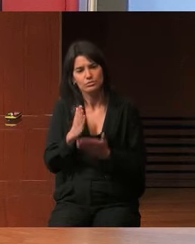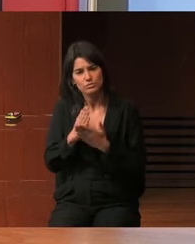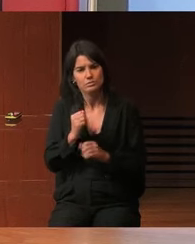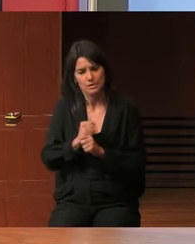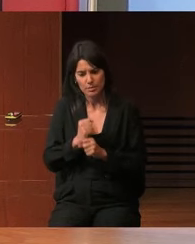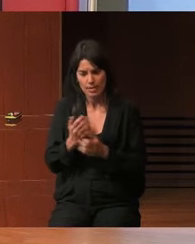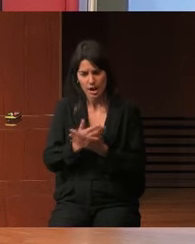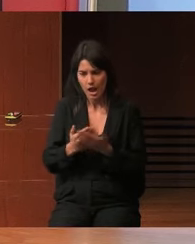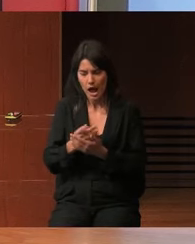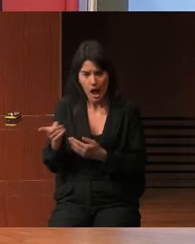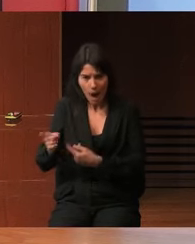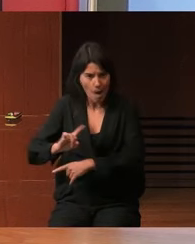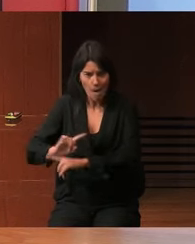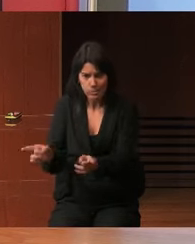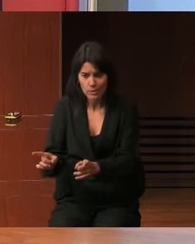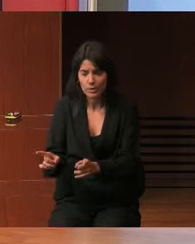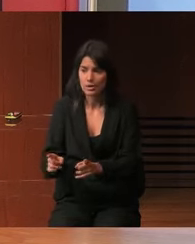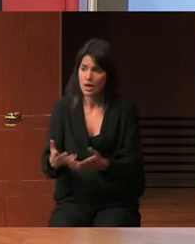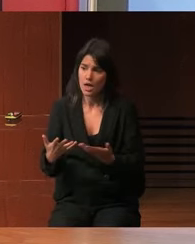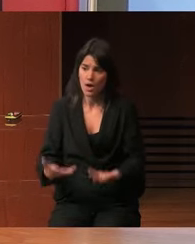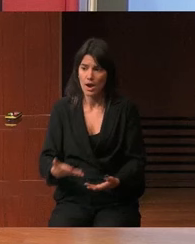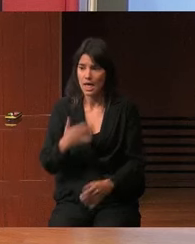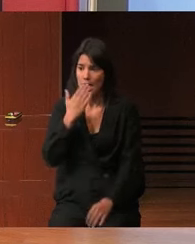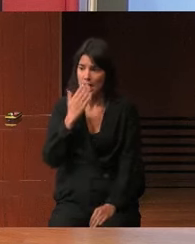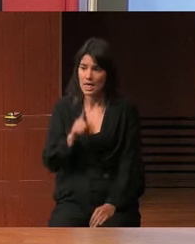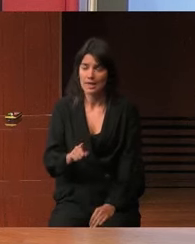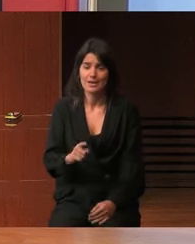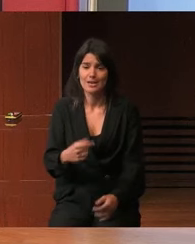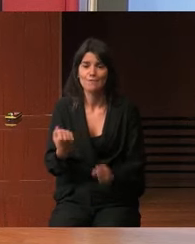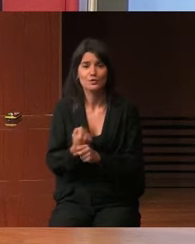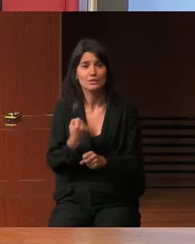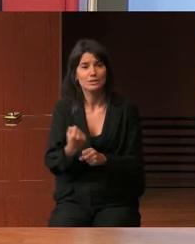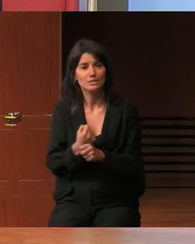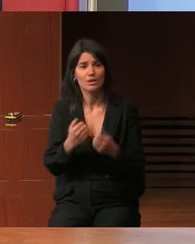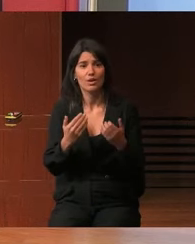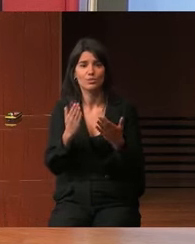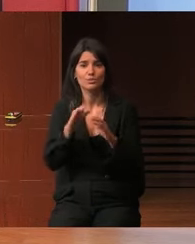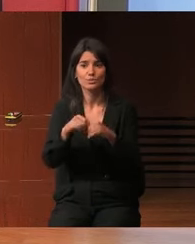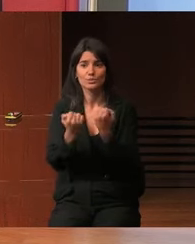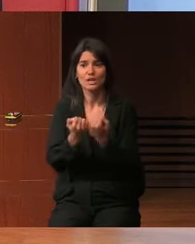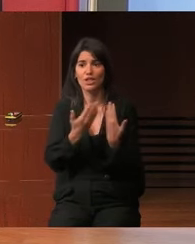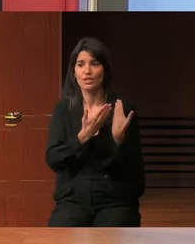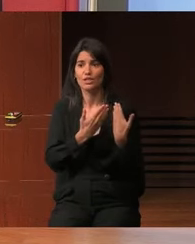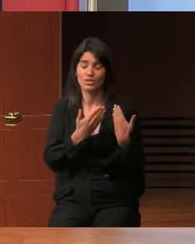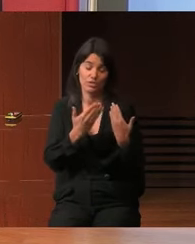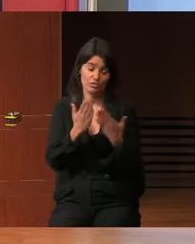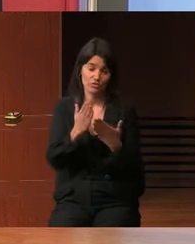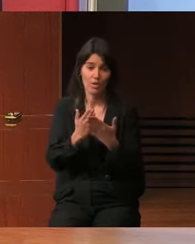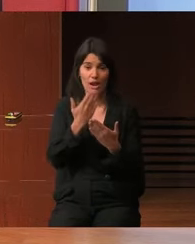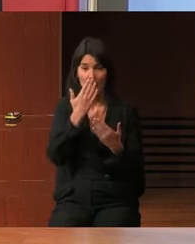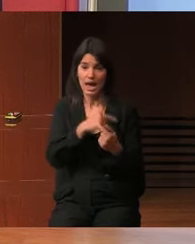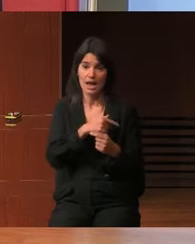eu acho que estamos a viver, efetivamente, uma perversão da função social da escola.